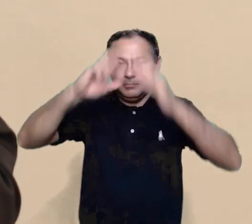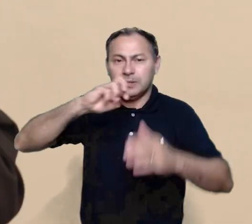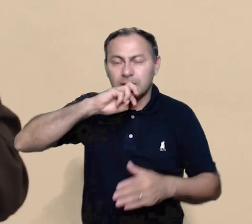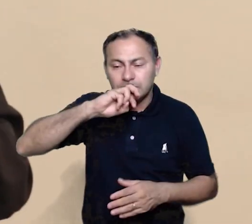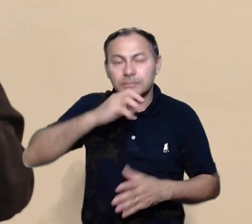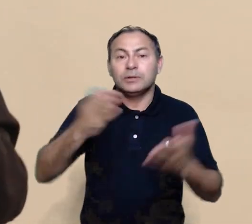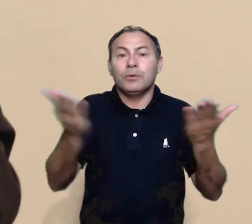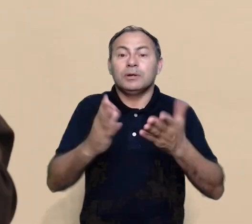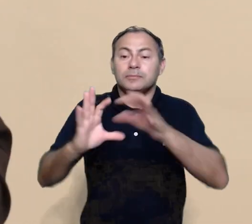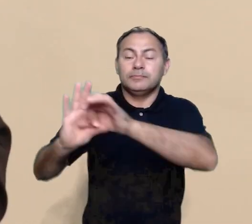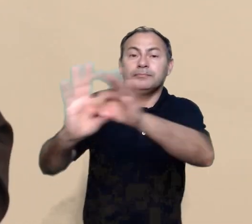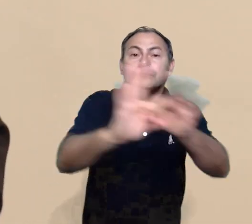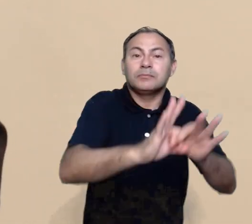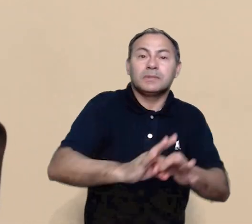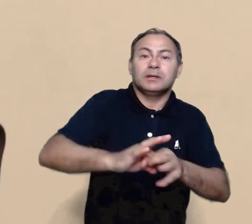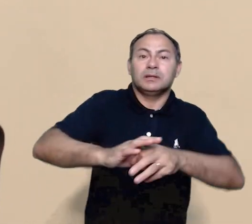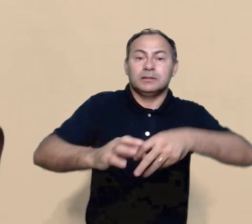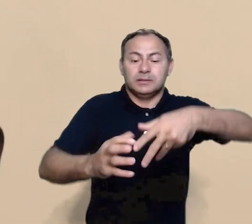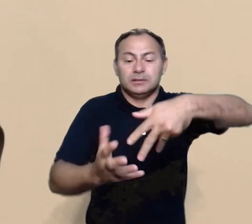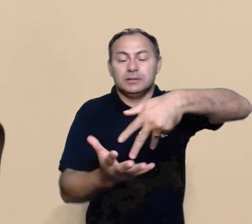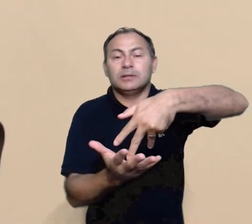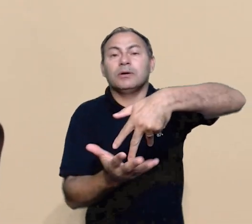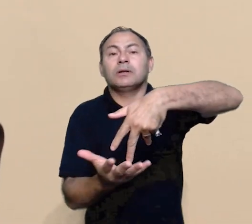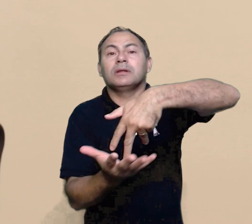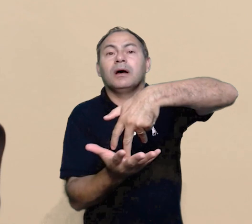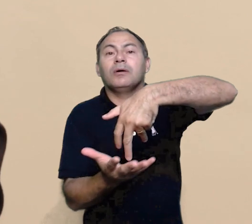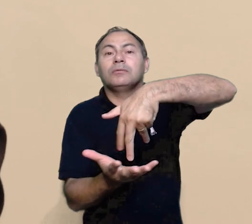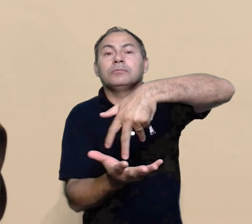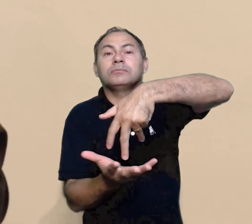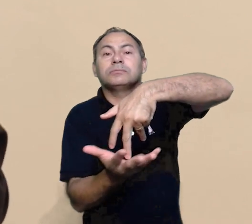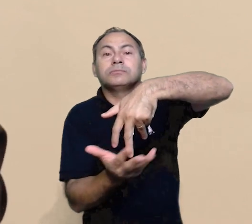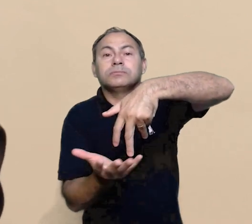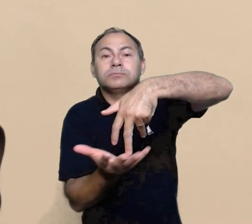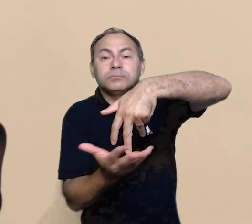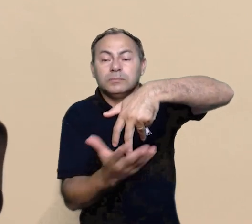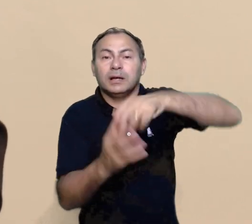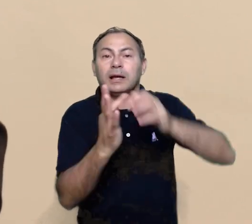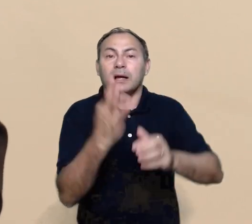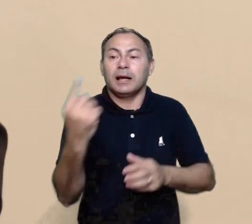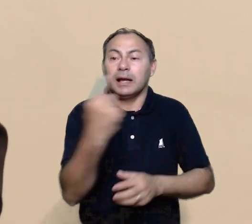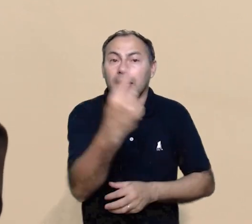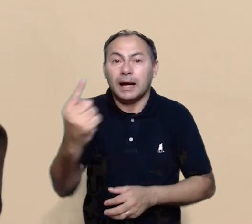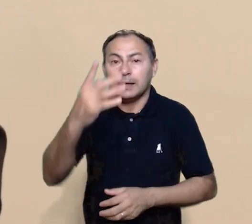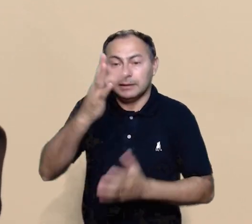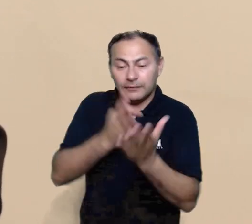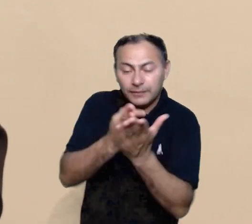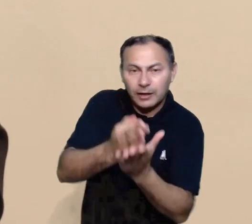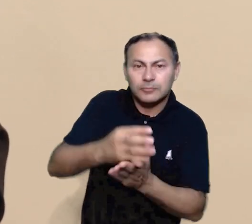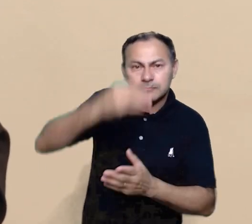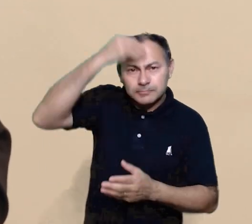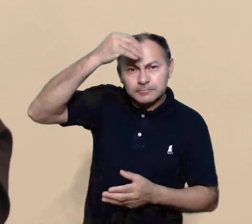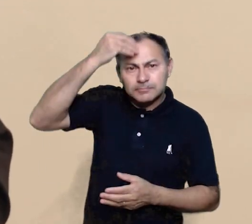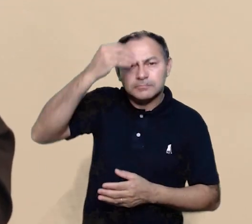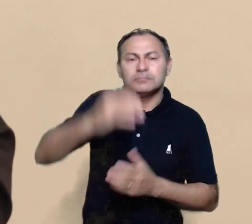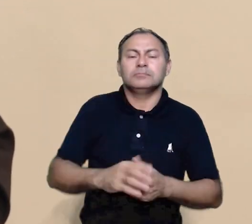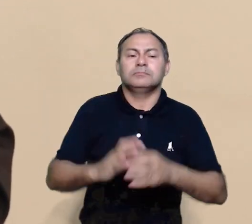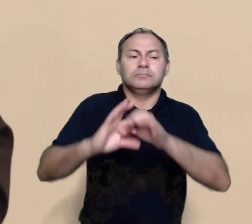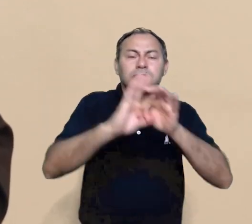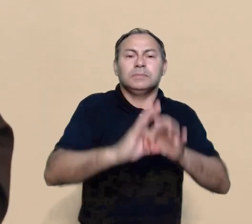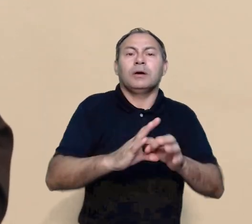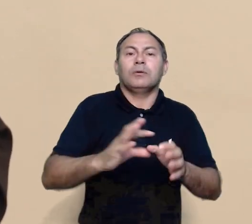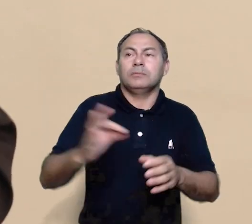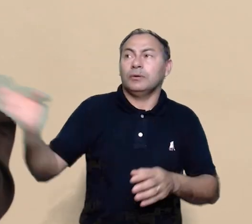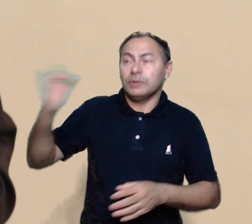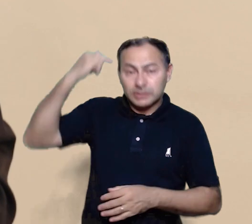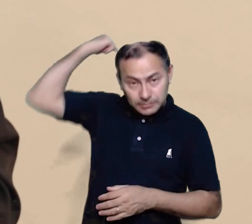em comunhão Sinodal não é porque em cada fiel batizado batizada em comunhão o espírito